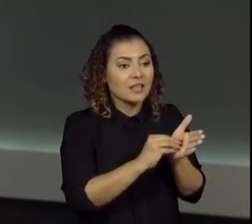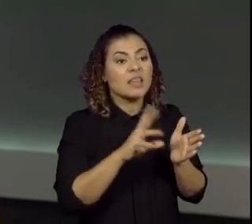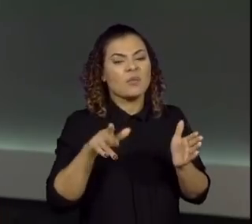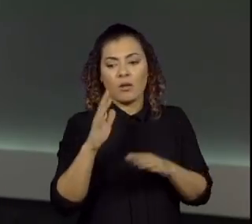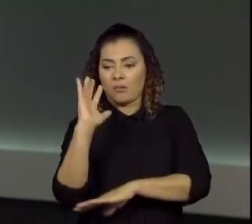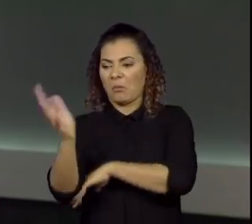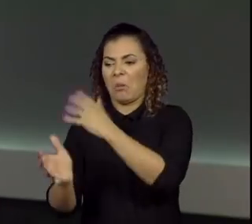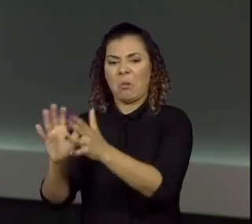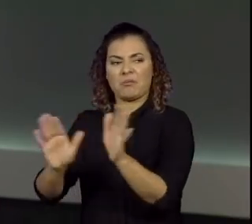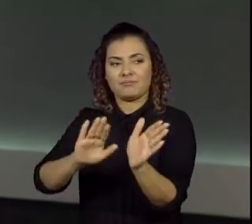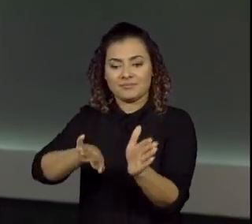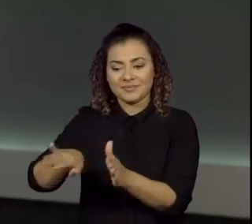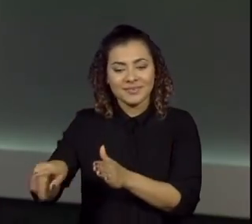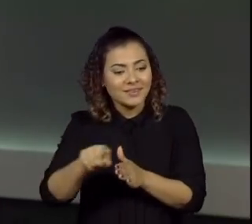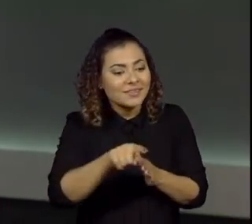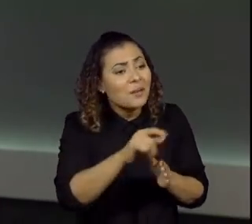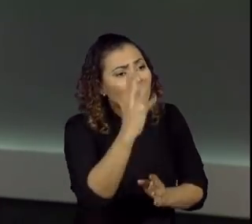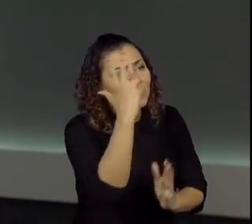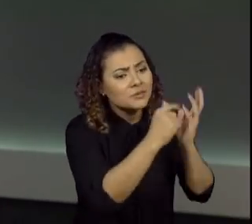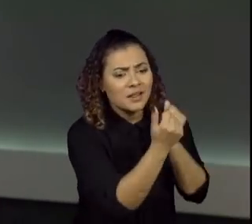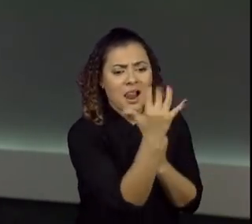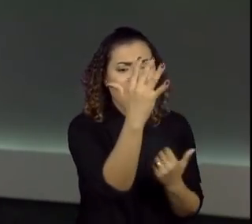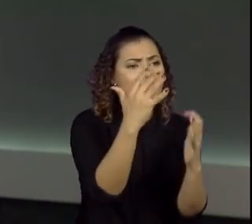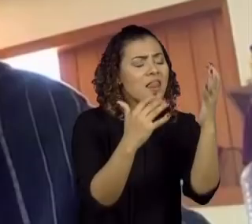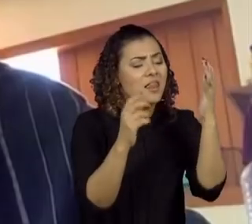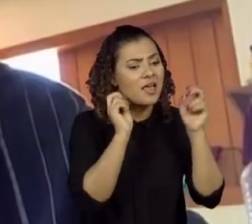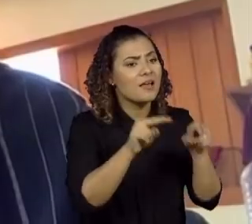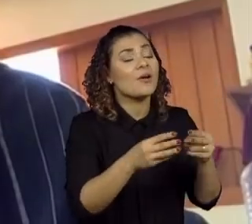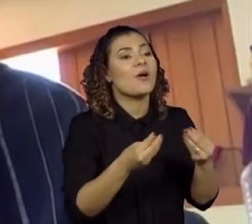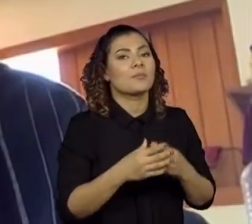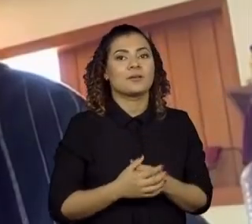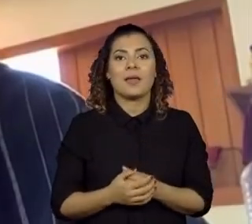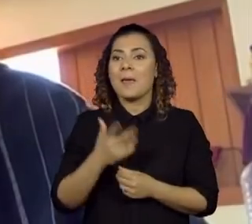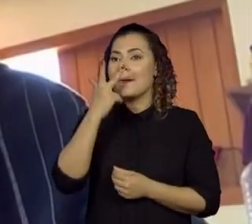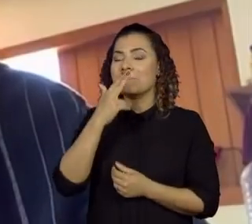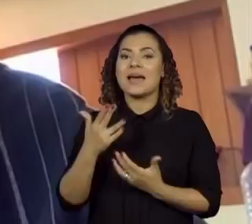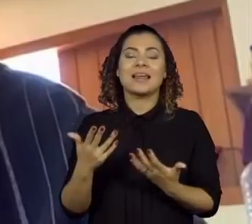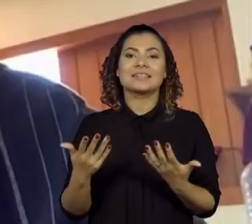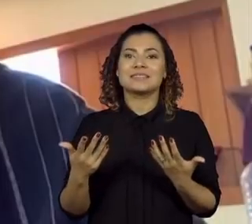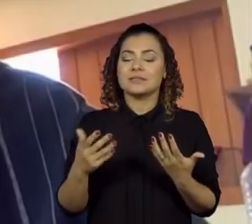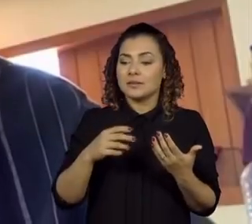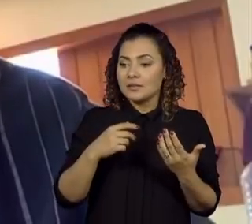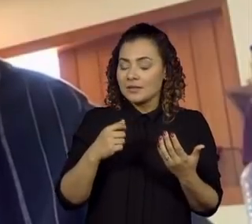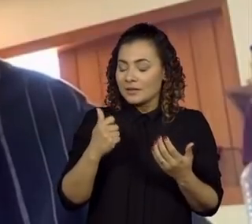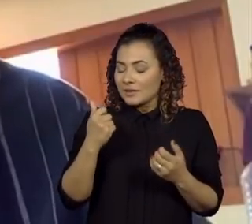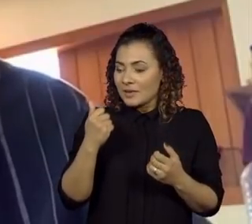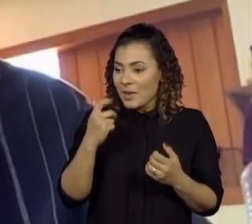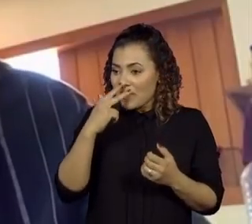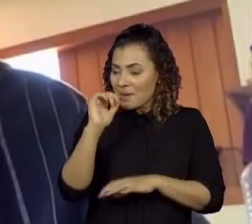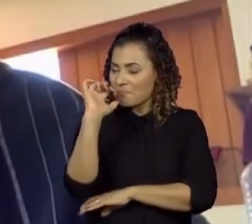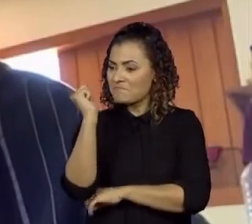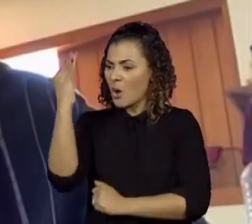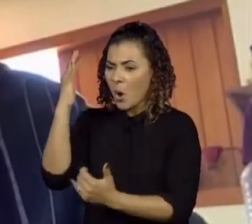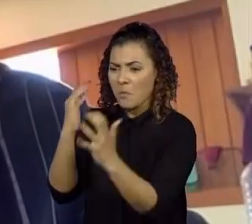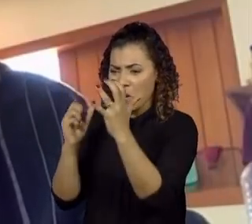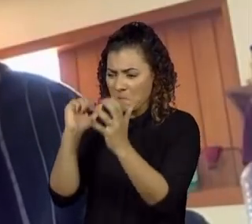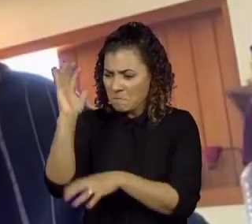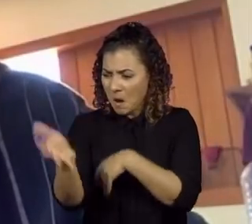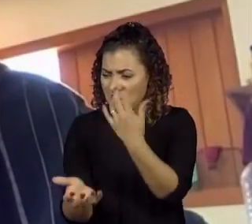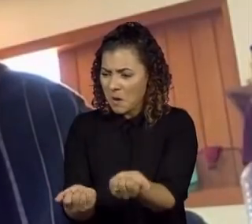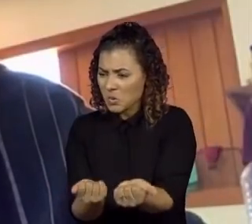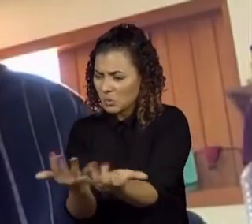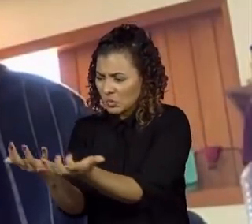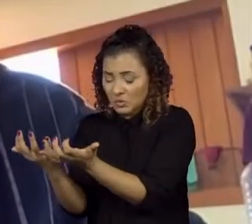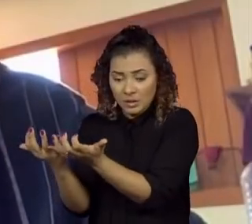desmatada, queimada que a gente está vendo todos os dias no noticiário? Parece que a gente atravessou um portal e viajou para um outro lugar, assim,